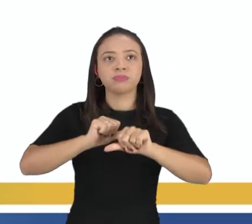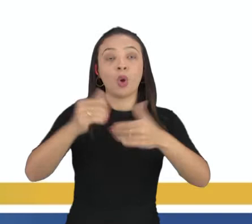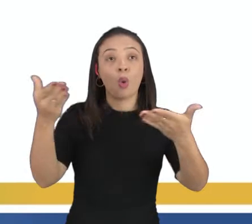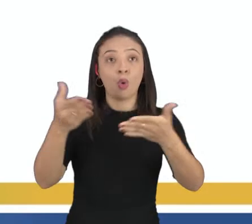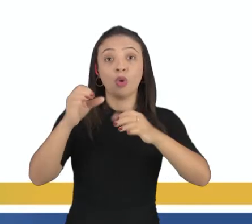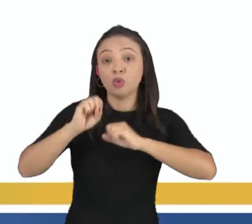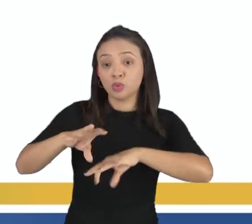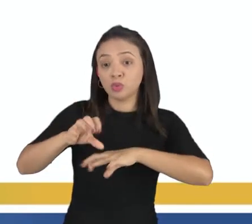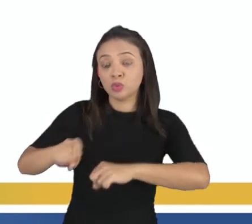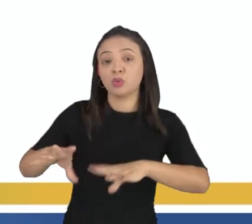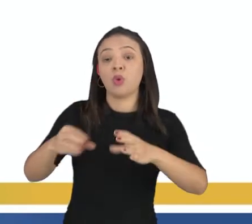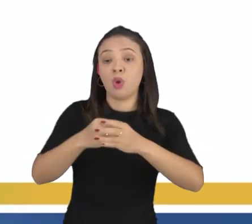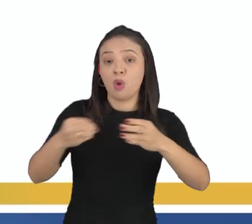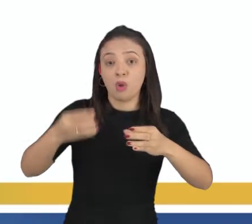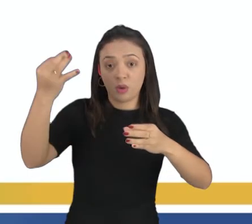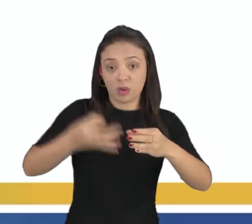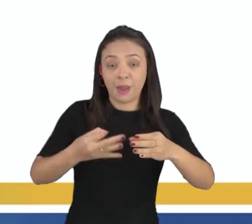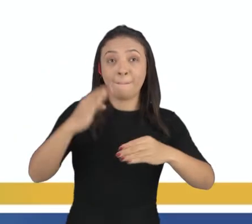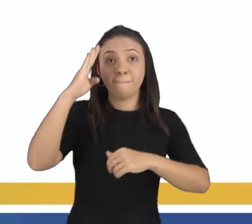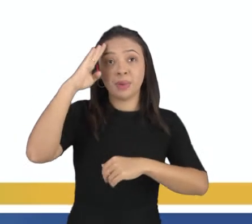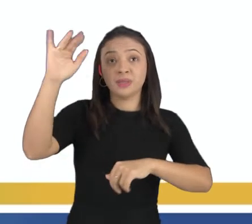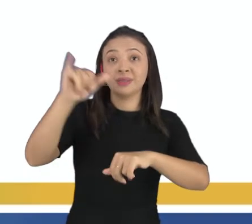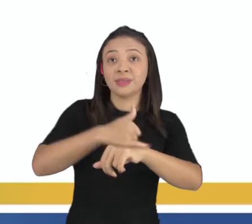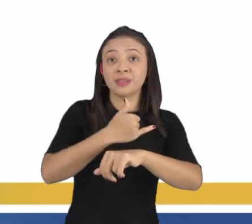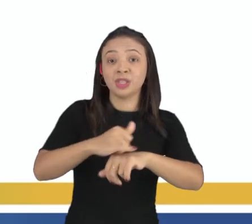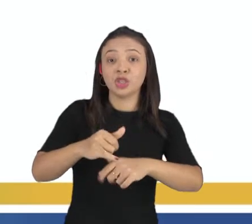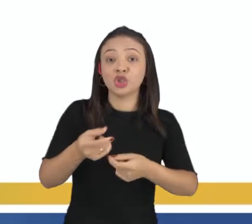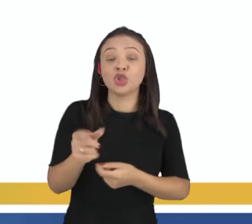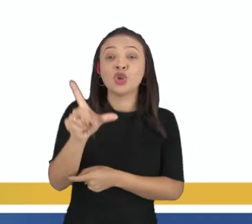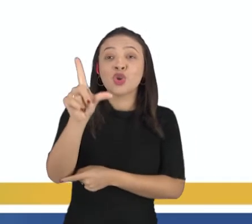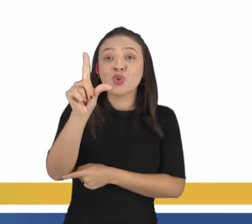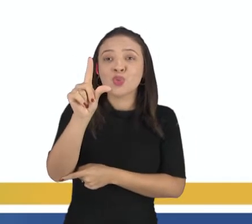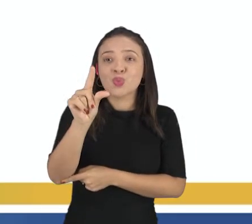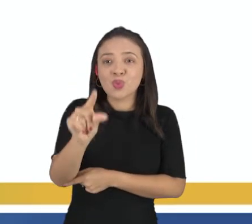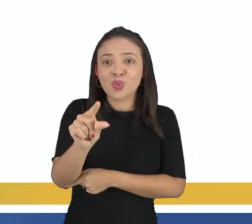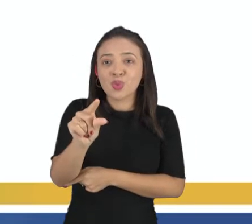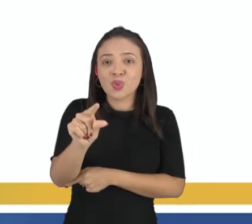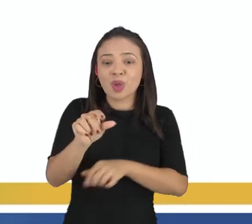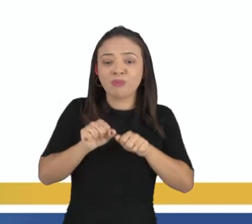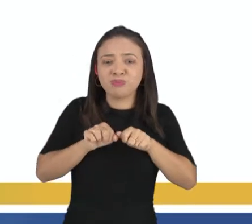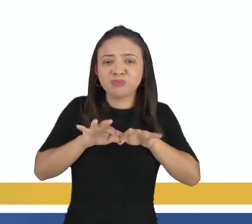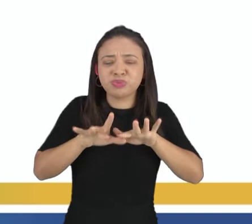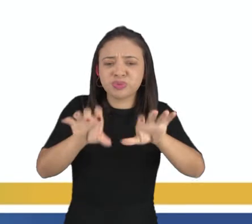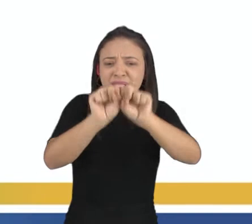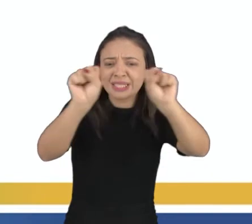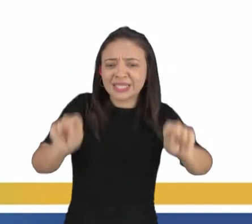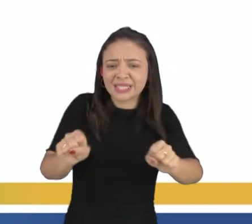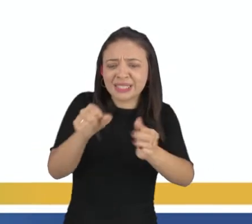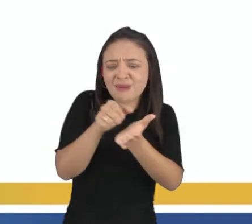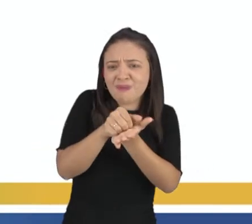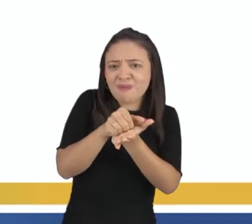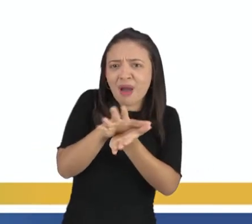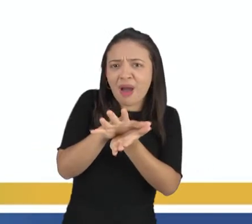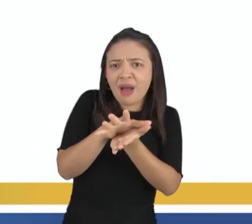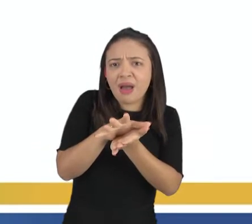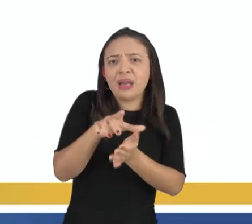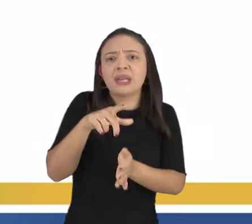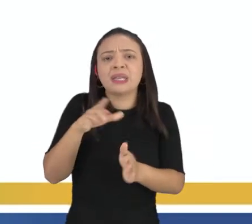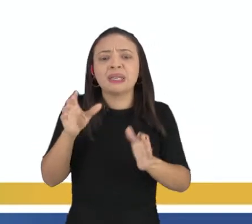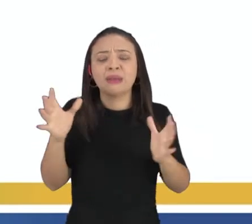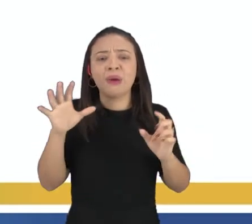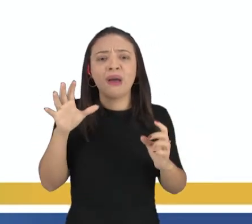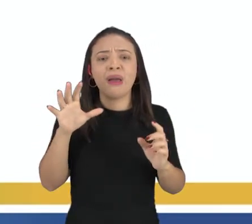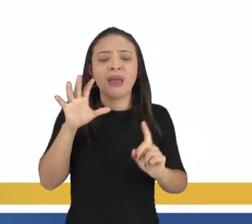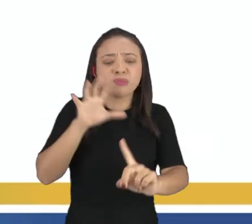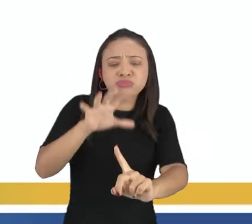são as nossas principais formas de frear a reprodução desse sistema que exclui, que gera miséria e